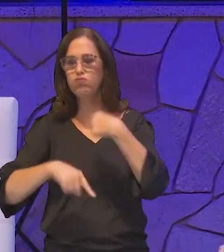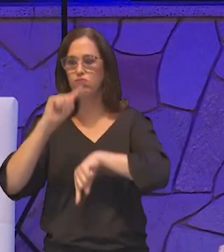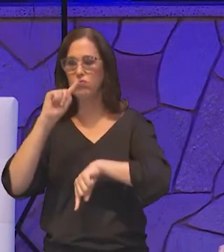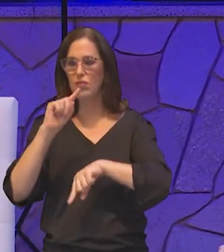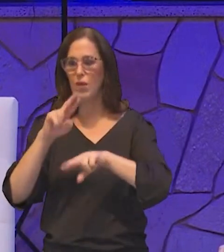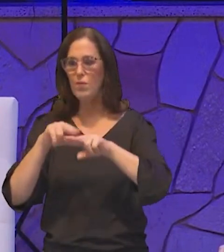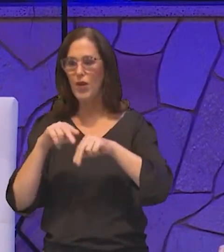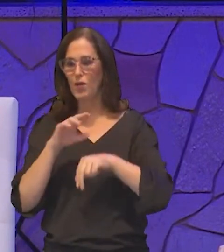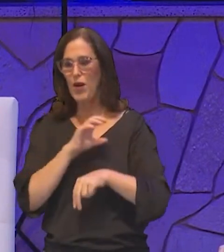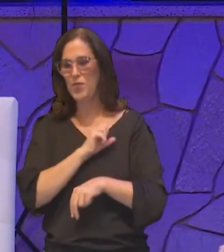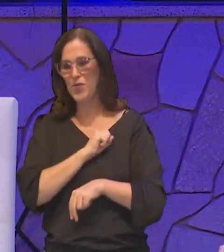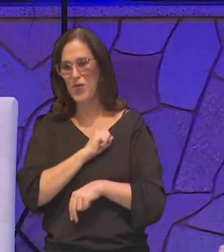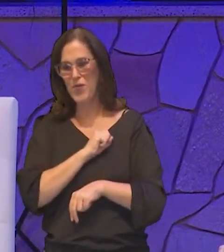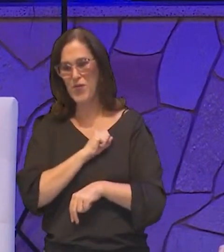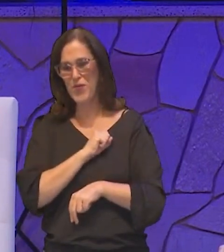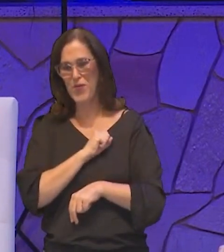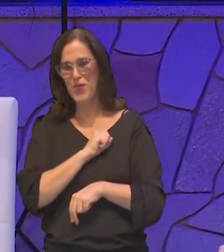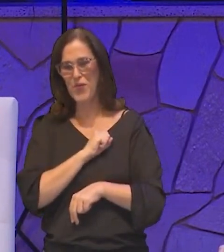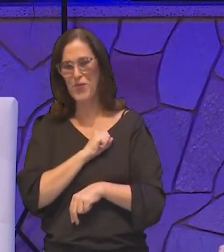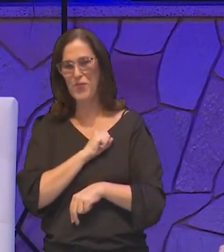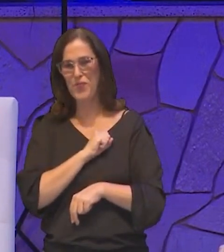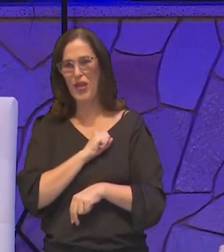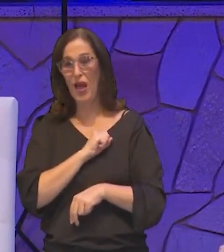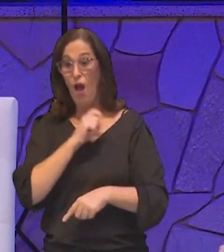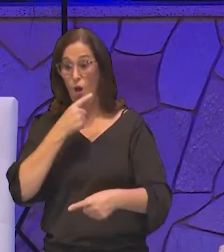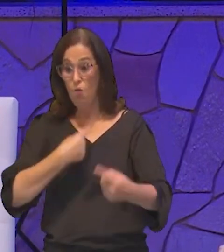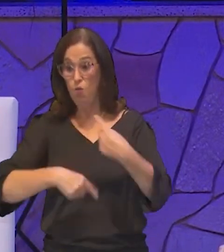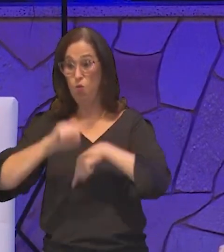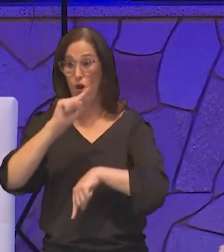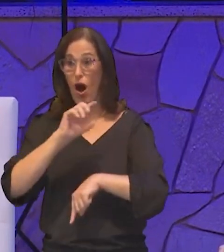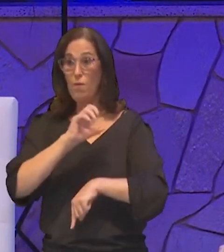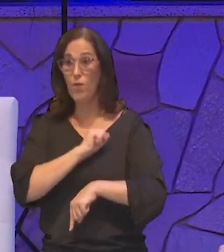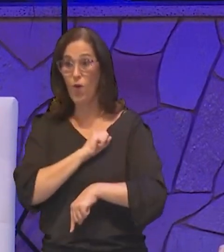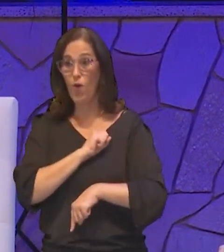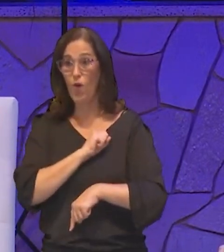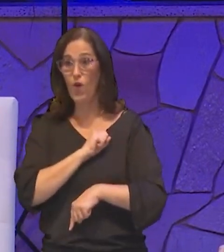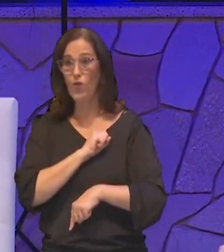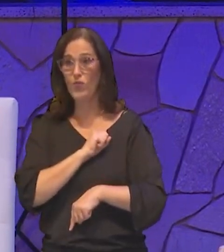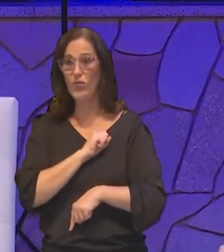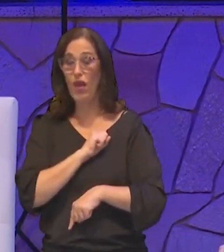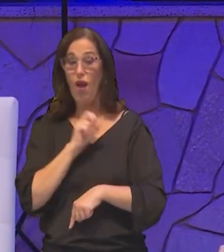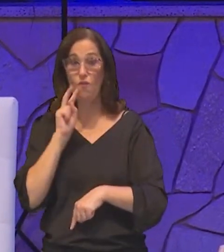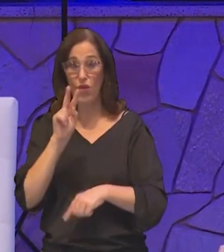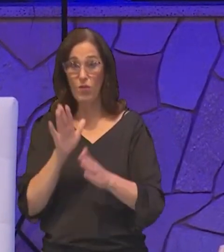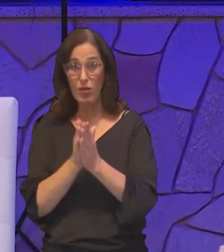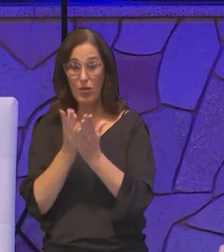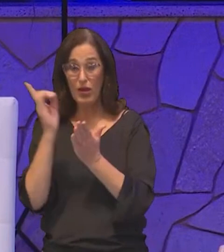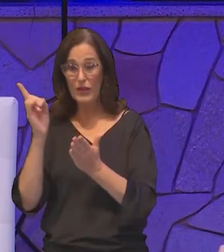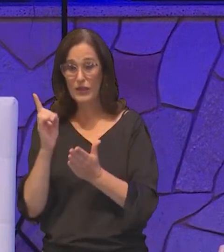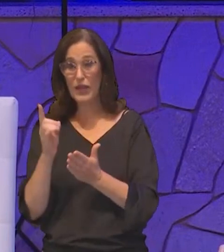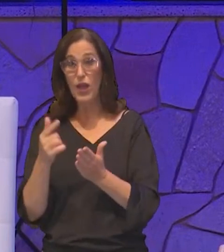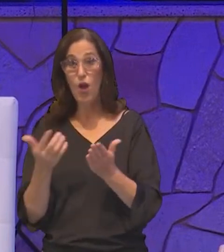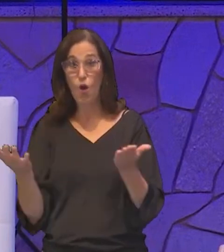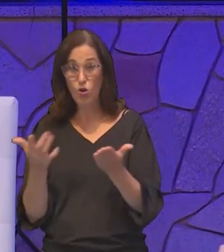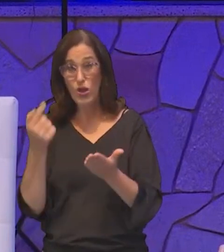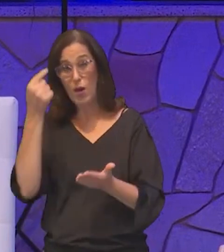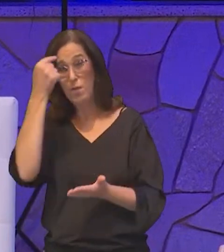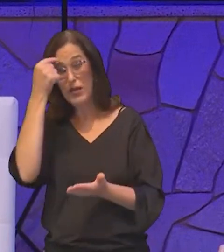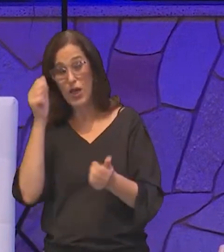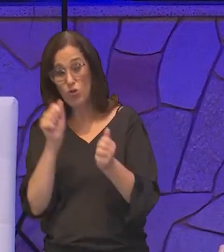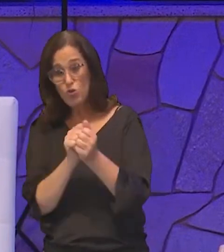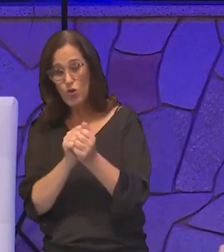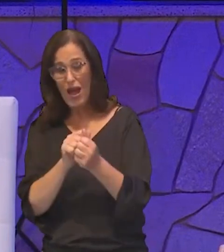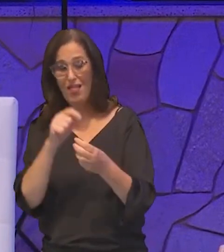amor. Tudo isso pode ser superado pelo amor que nós vemos na palavra do Senhor. E hoje eu quero refletir com vocês